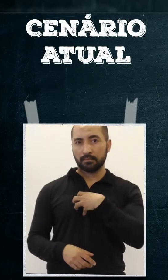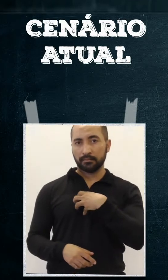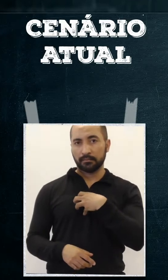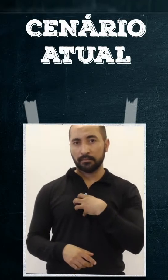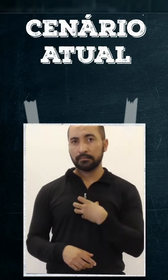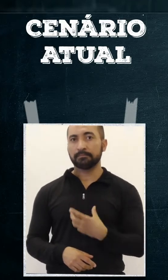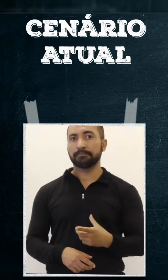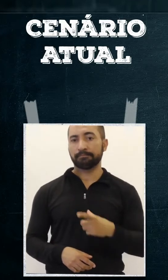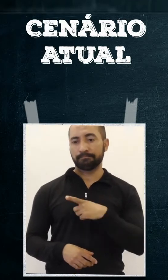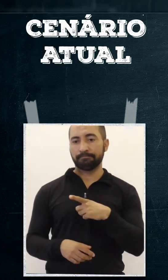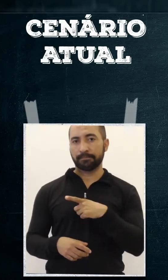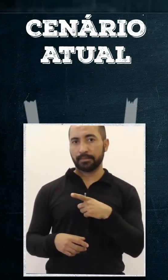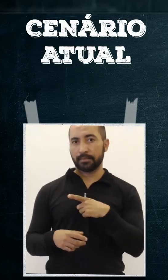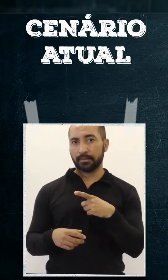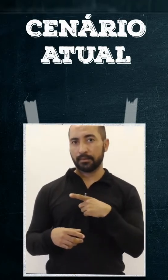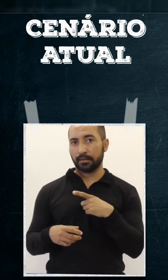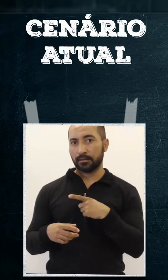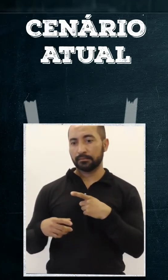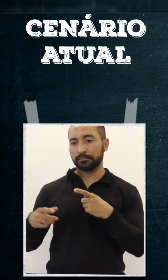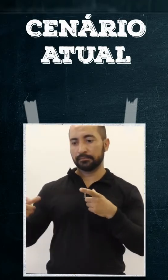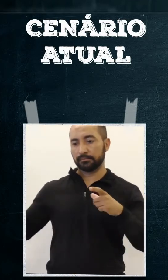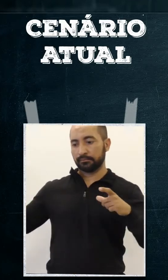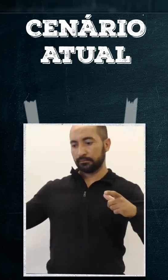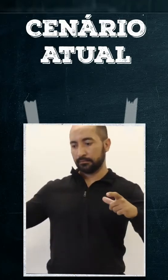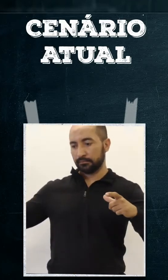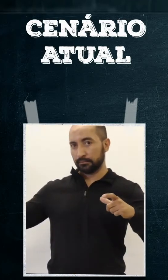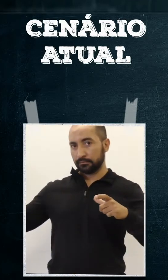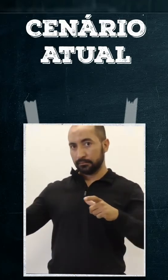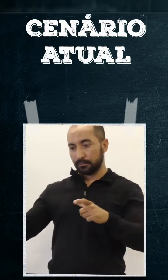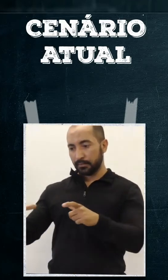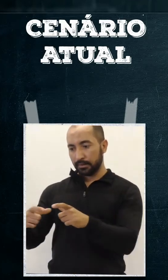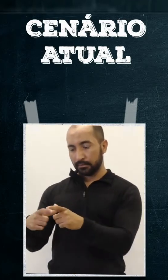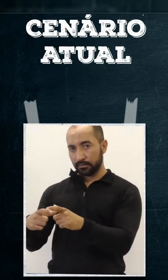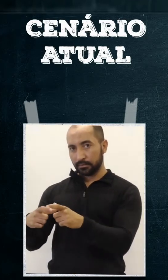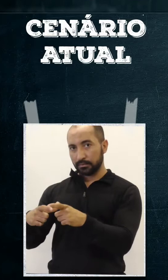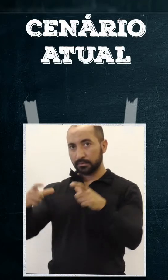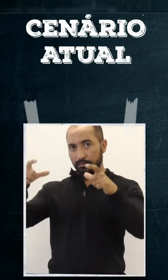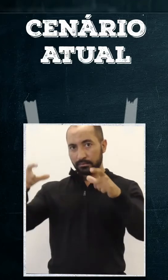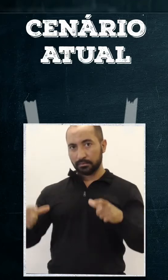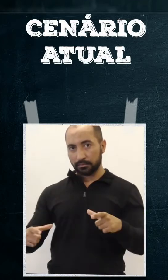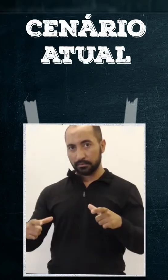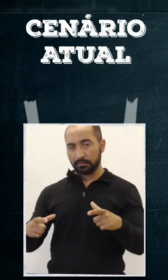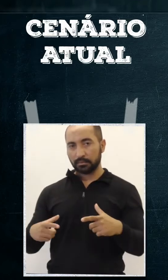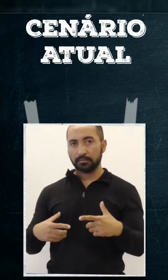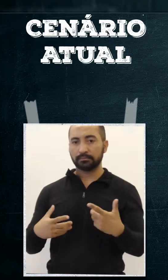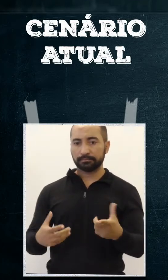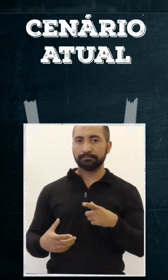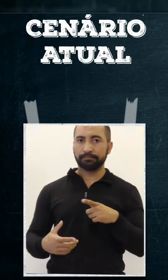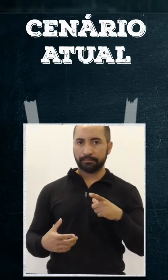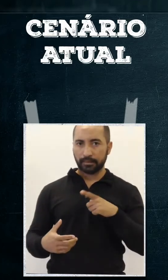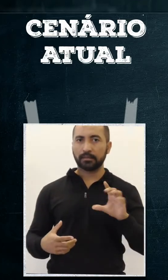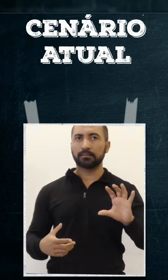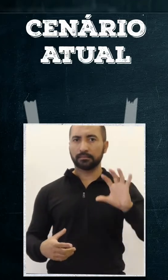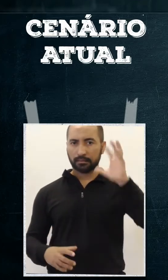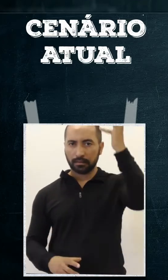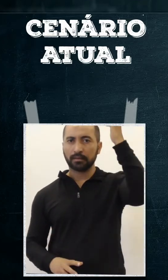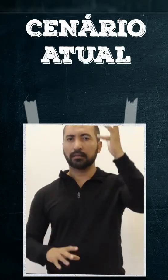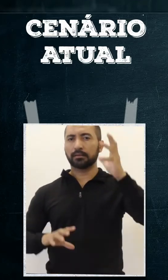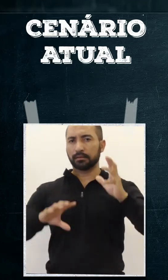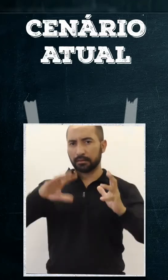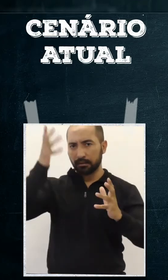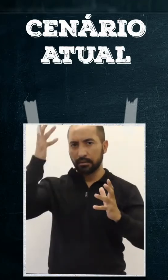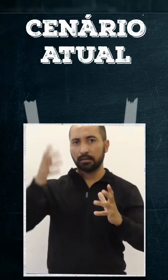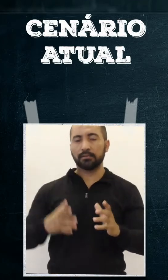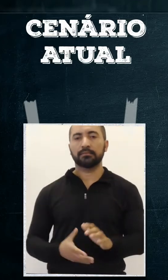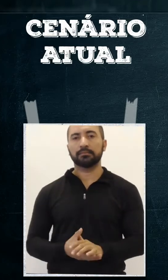no tamanho e área de ocupação da população, cujas causas provavelmente ainda existem. A população de Mucismilha Hart no Recife de Fora puderam